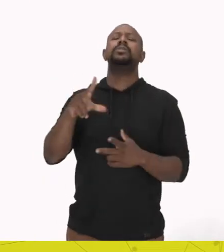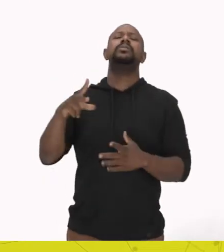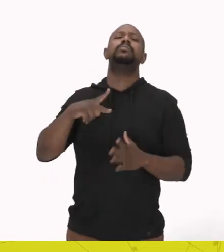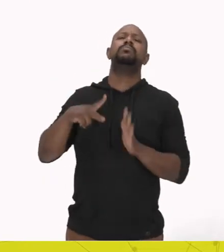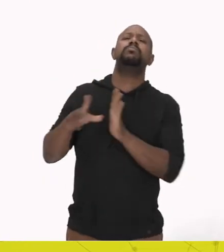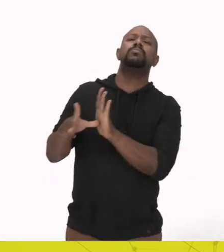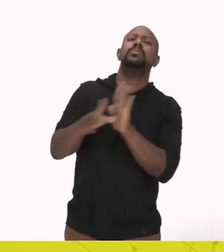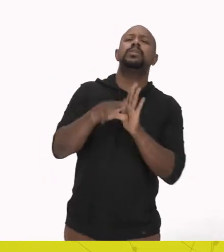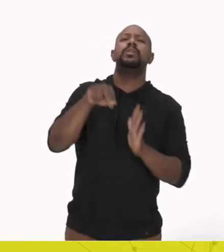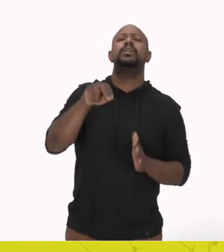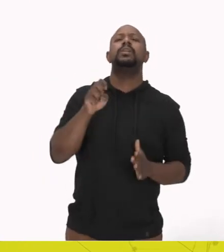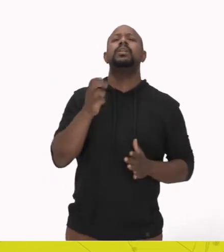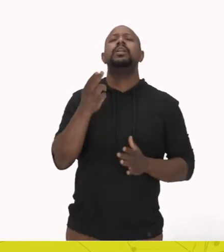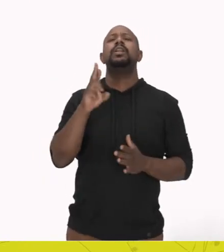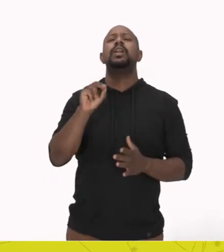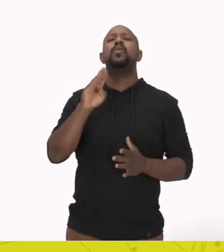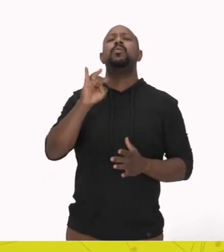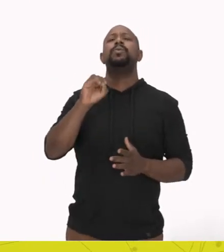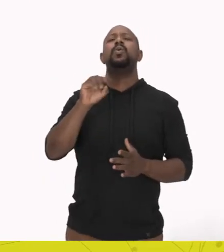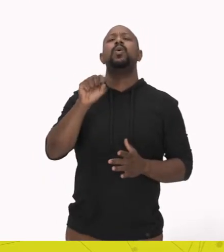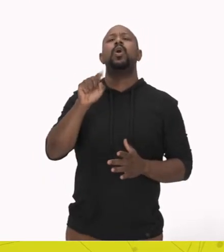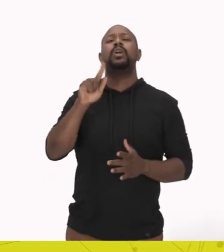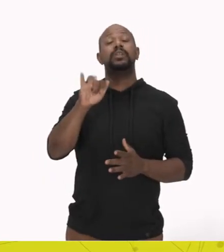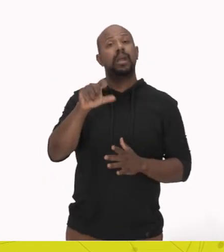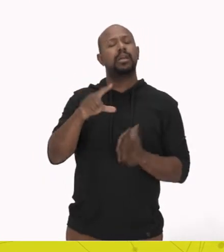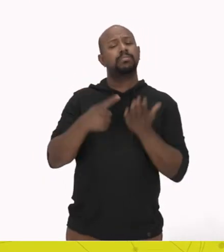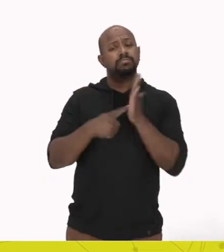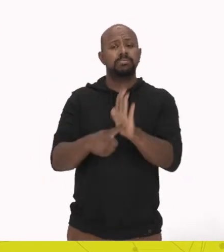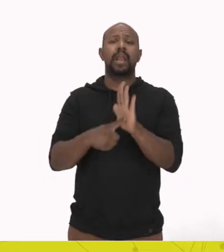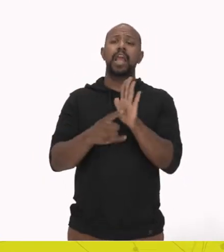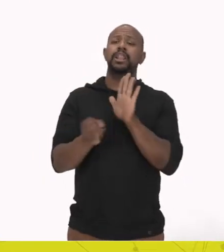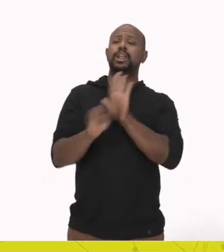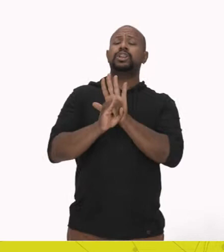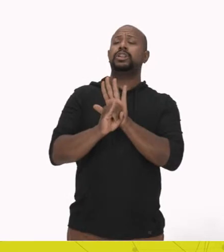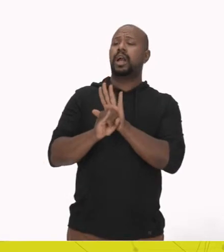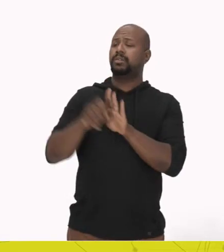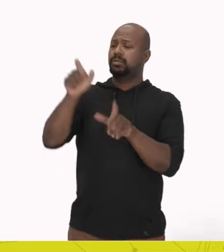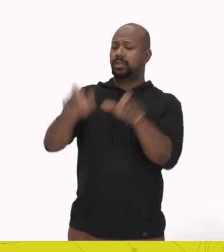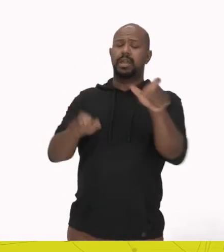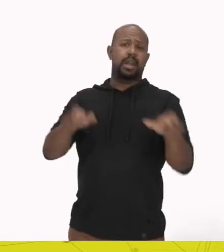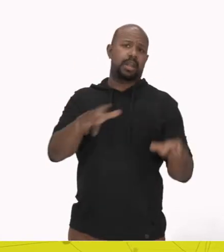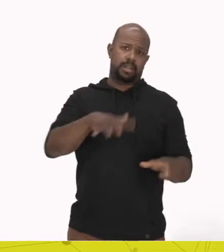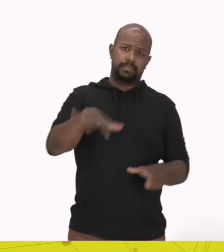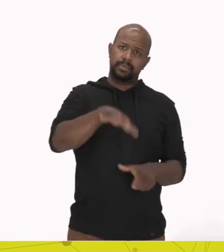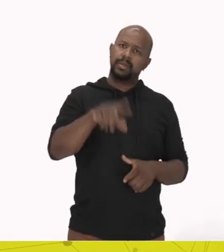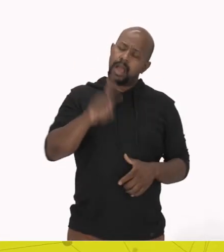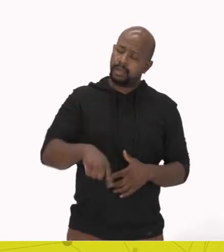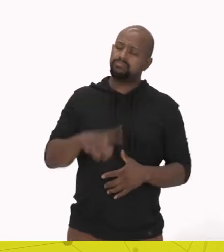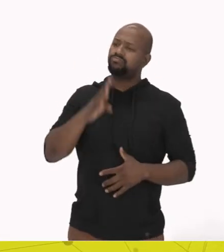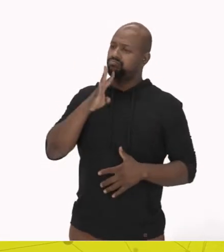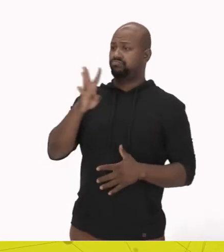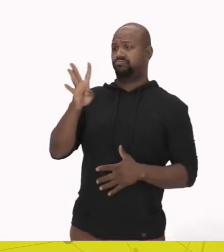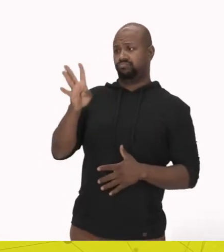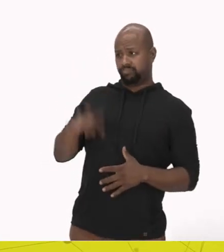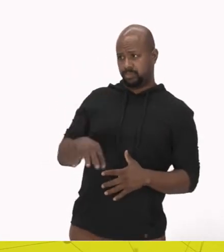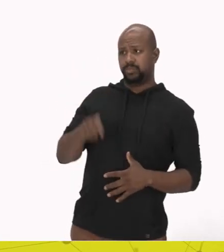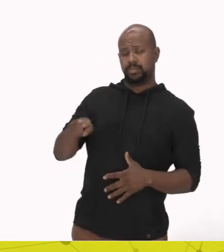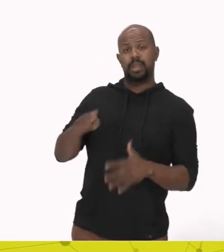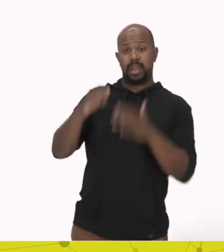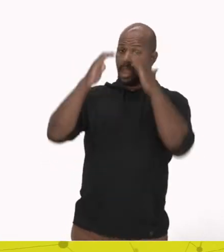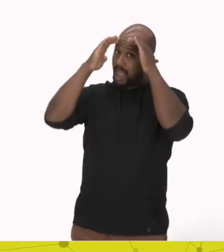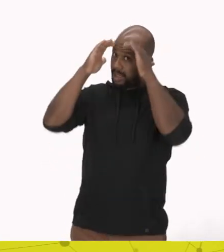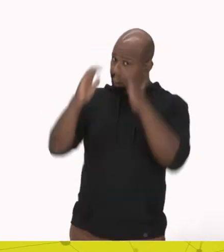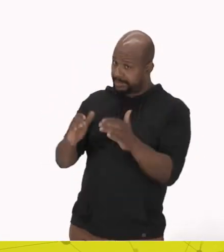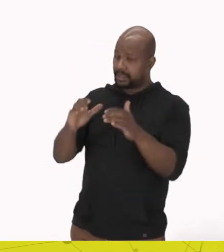das singularidades neurobiológicas que refletem a identidade de cada indivíduo. Se trata de